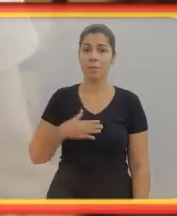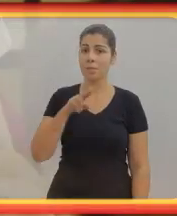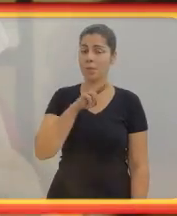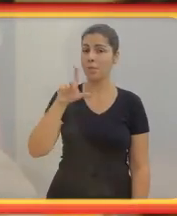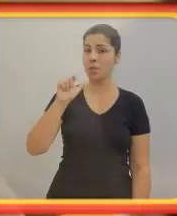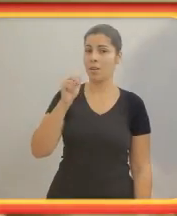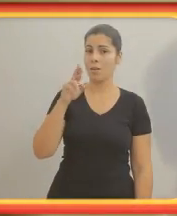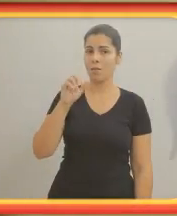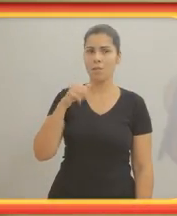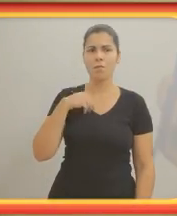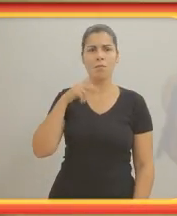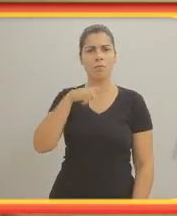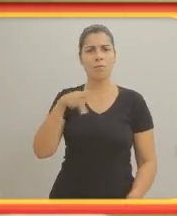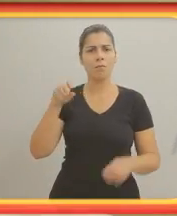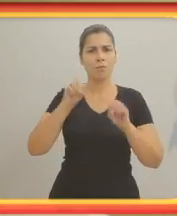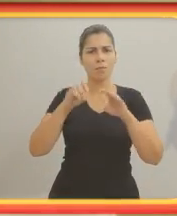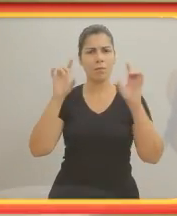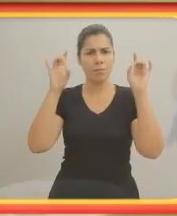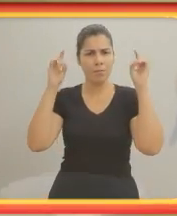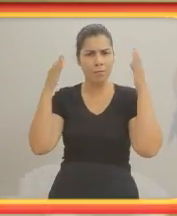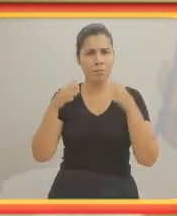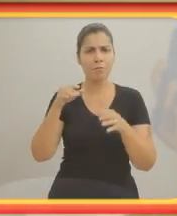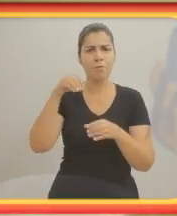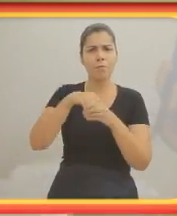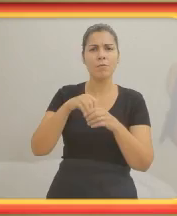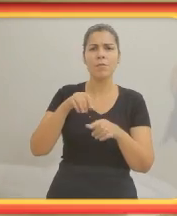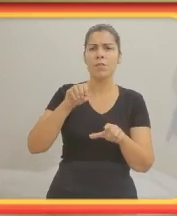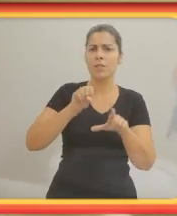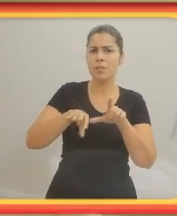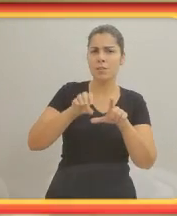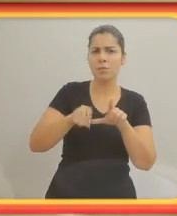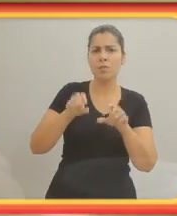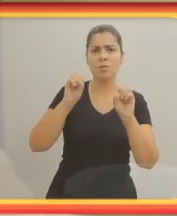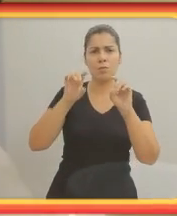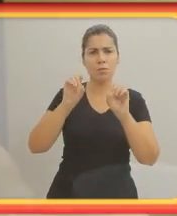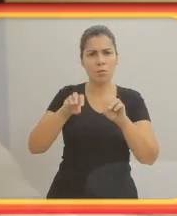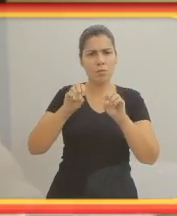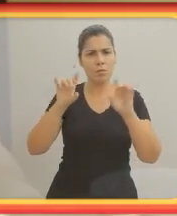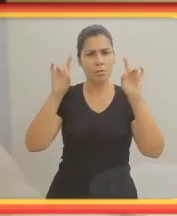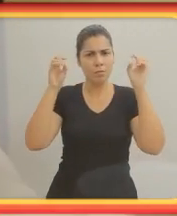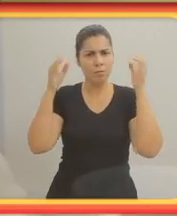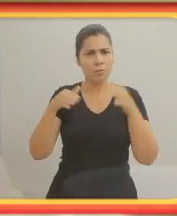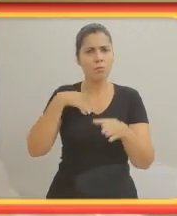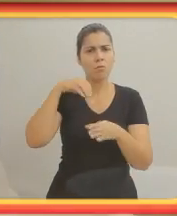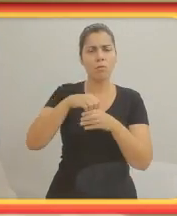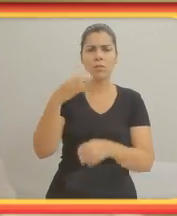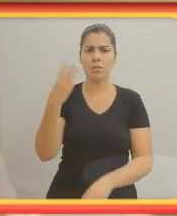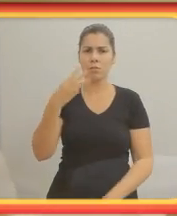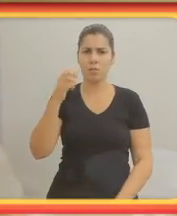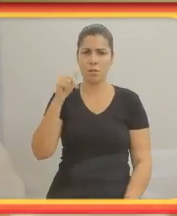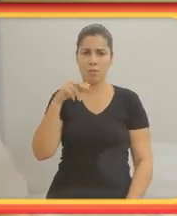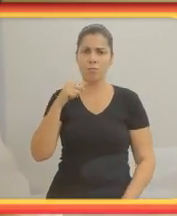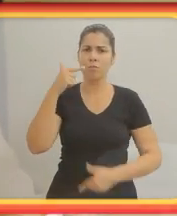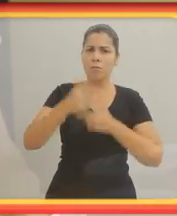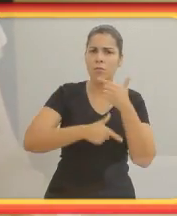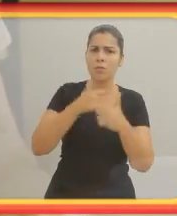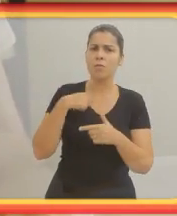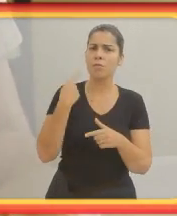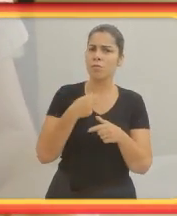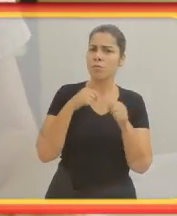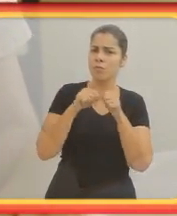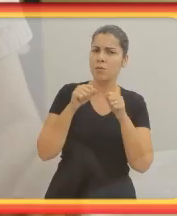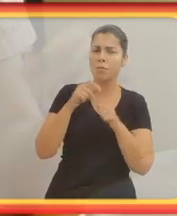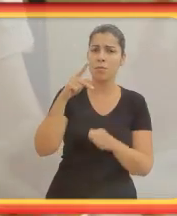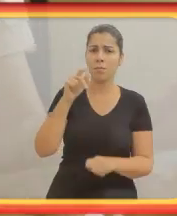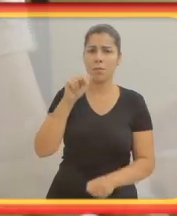Meu nome é Laura, sou professora de educação especial. Estou fazendo licenciatura em educação especial, estou no terceiro ano. As